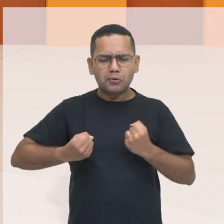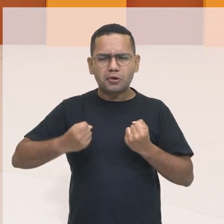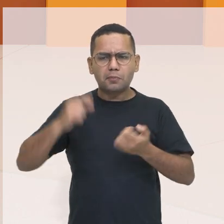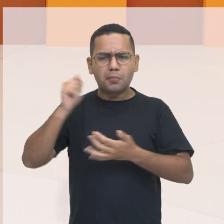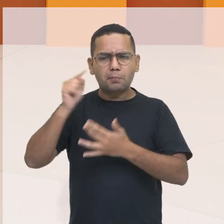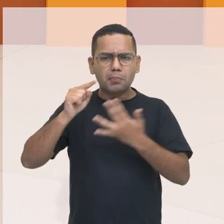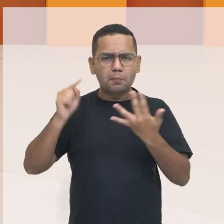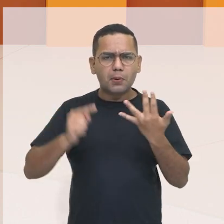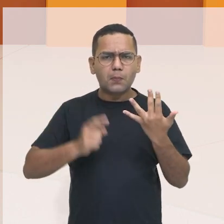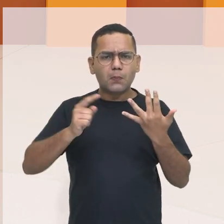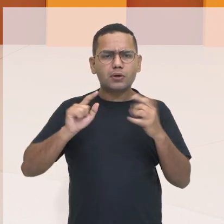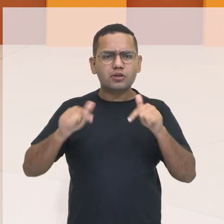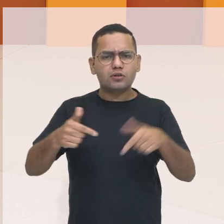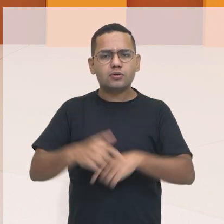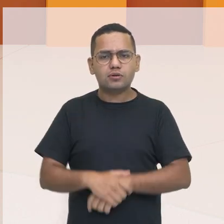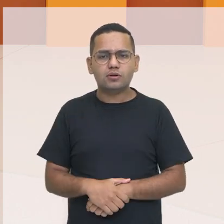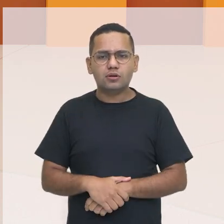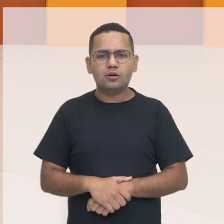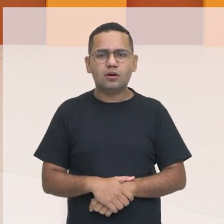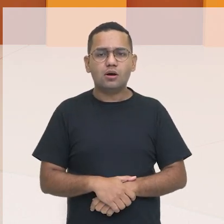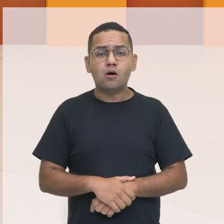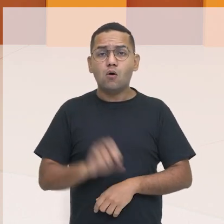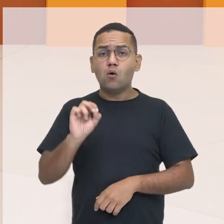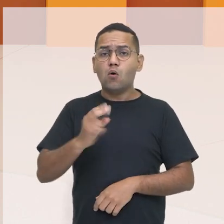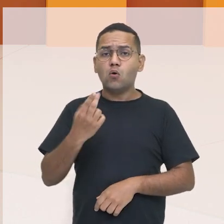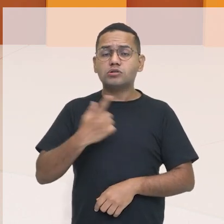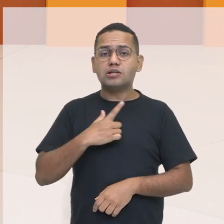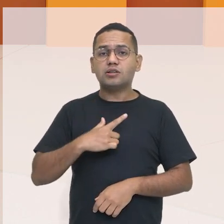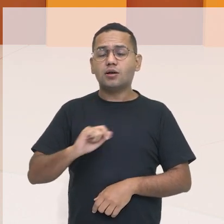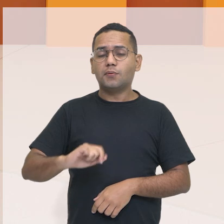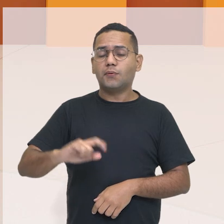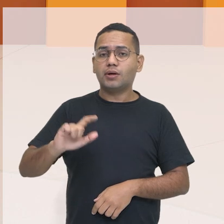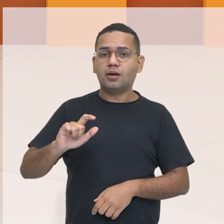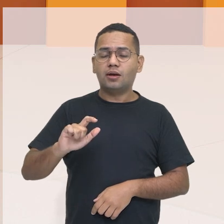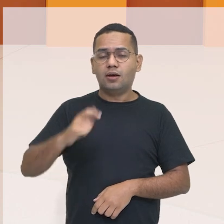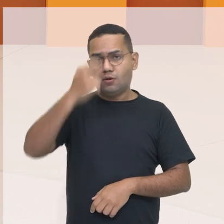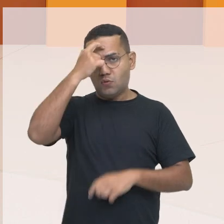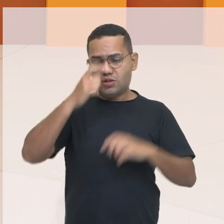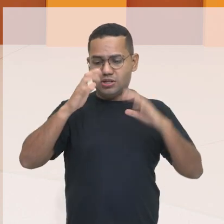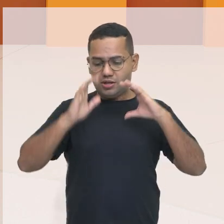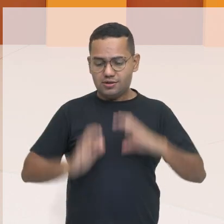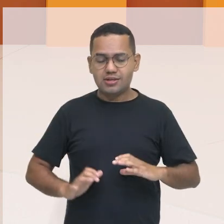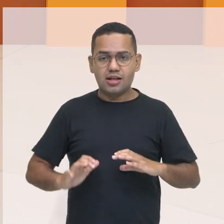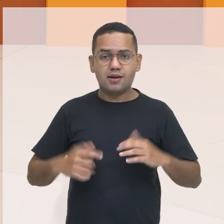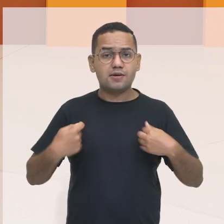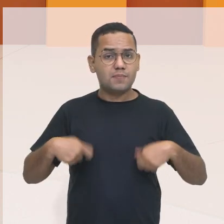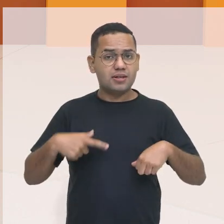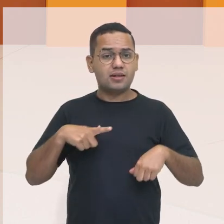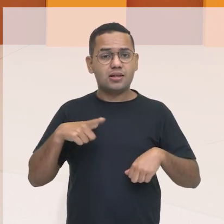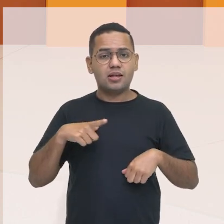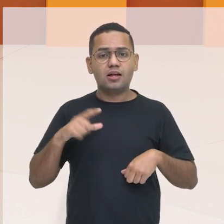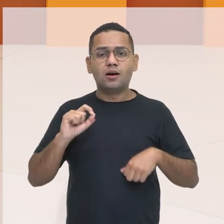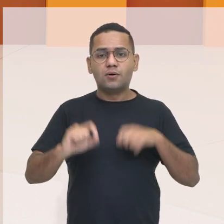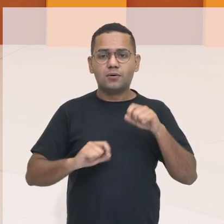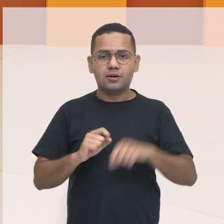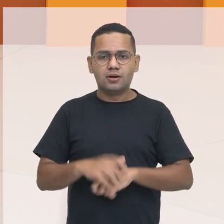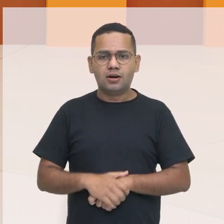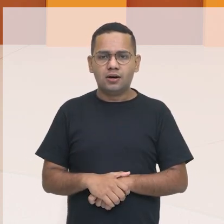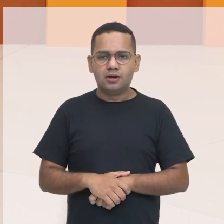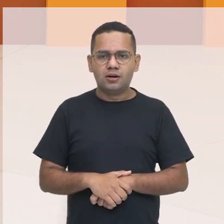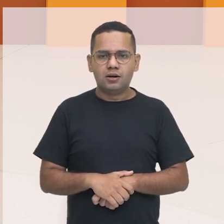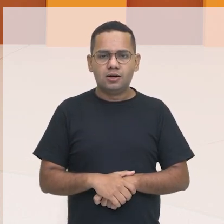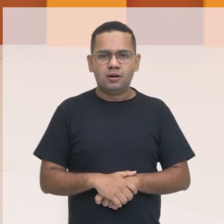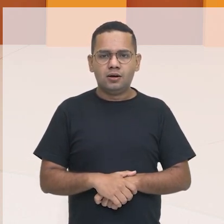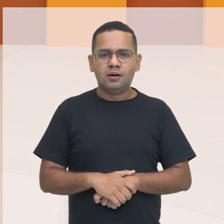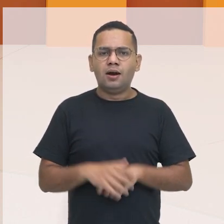tudo isso? E para me tornar talvez aquele cidadão cada vez mais consciente e que vou tentar me